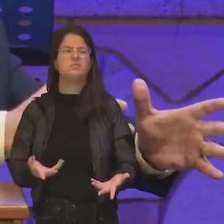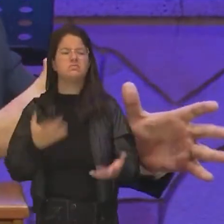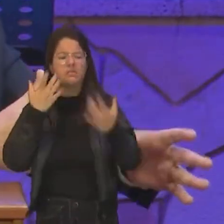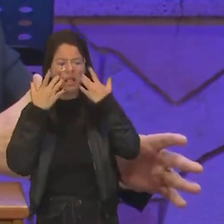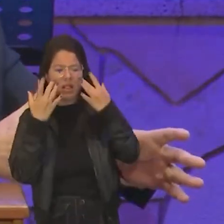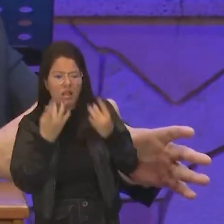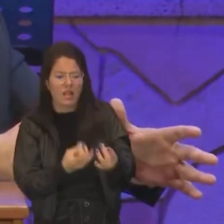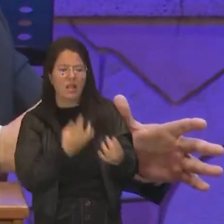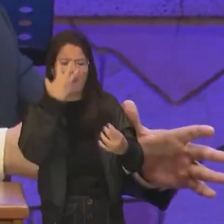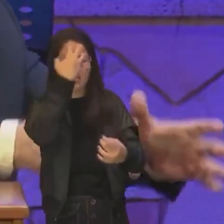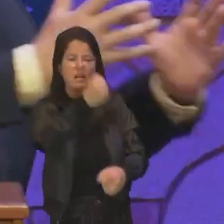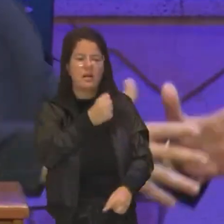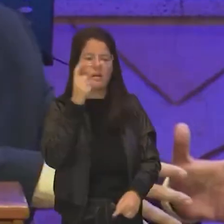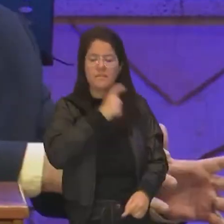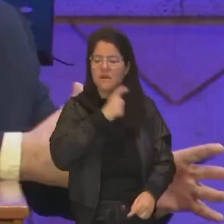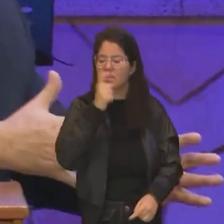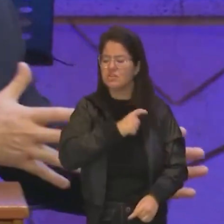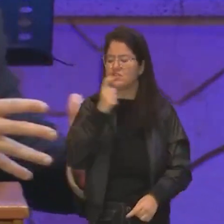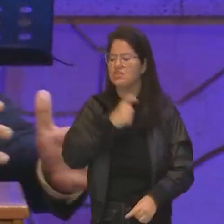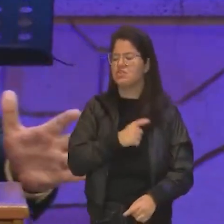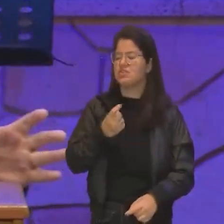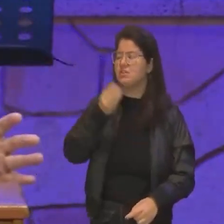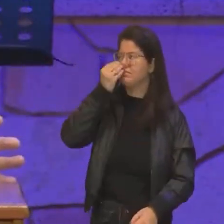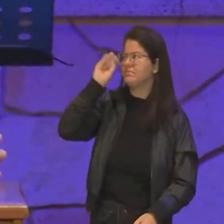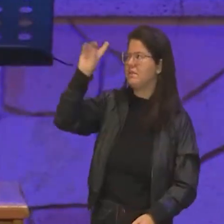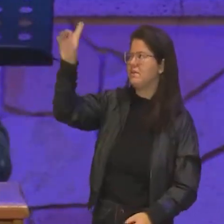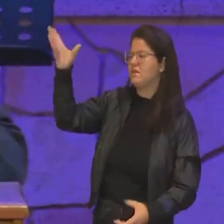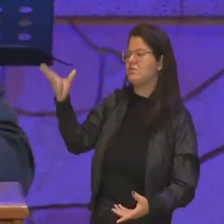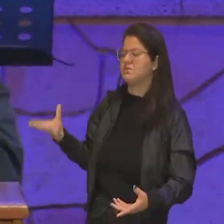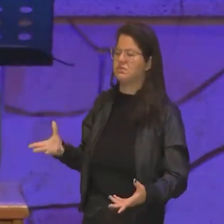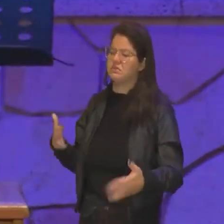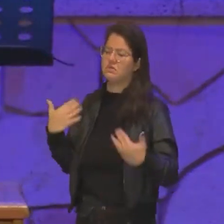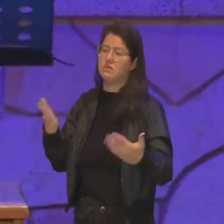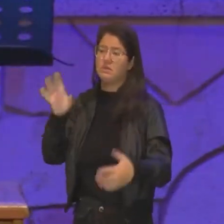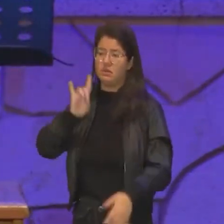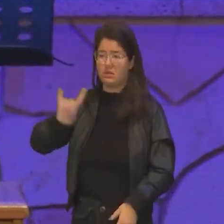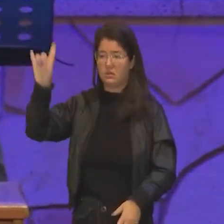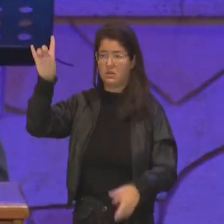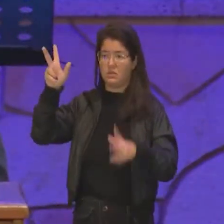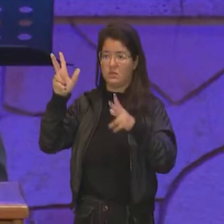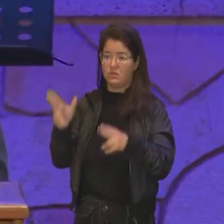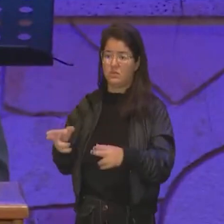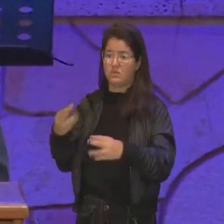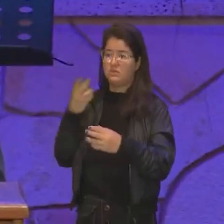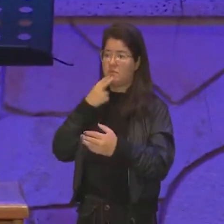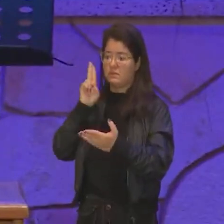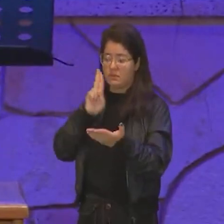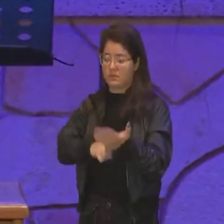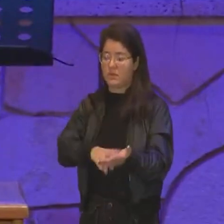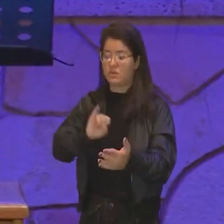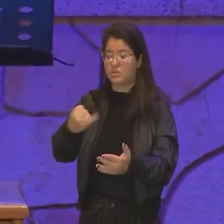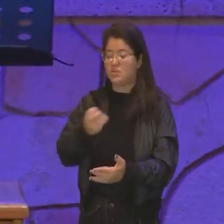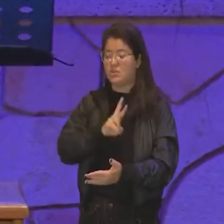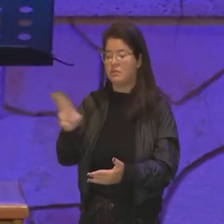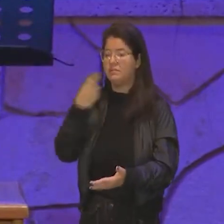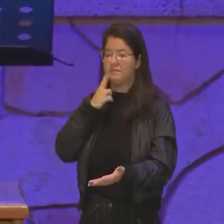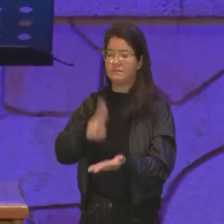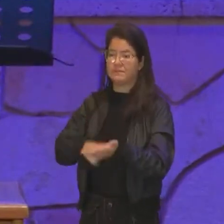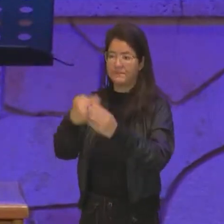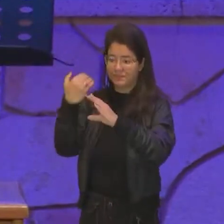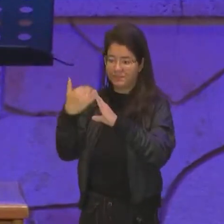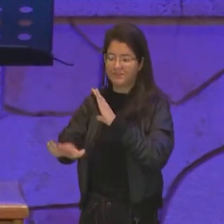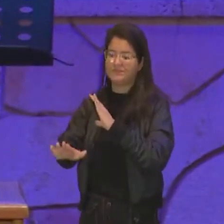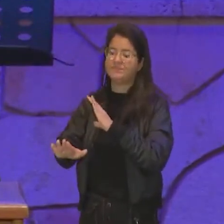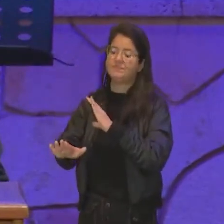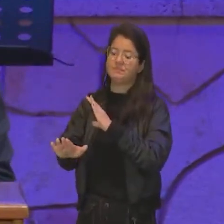as mentiras e a ouvir aquilo que Deus não estava dizendo. E aí Deus, da mesma forma, manda uma carta através do profeta Jeremias, e essa